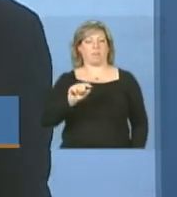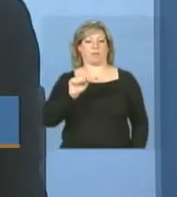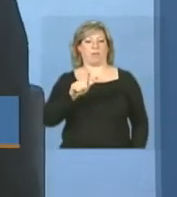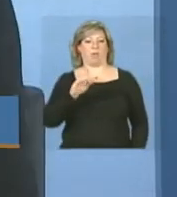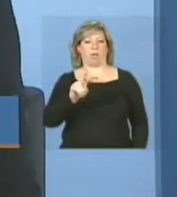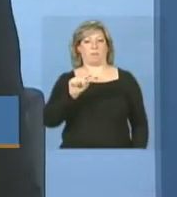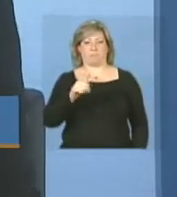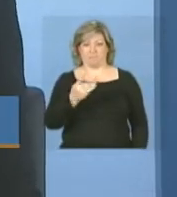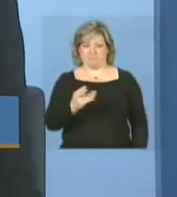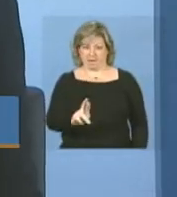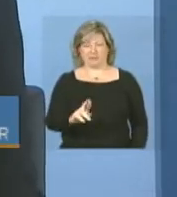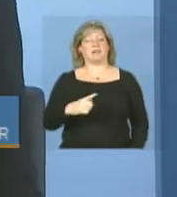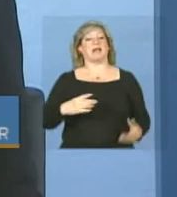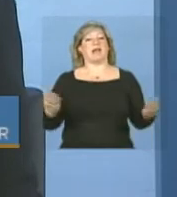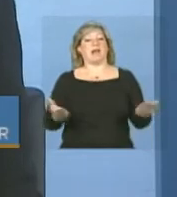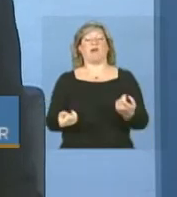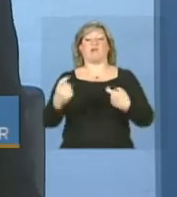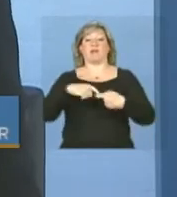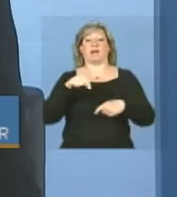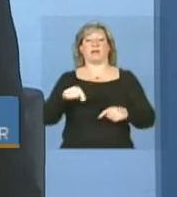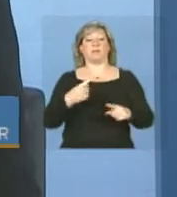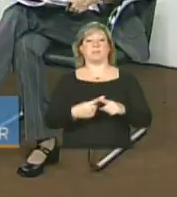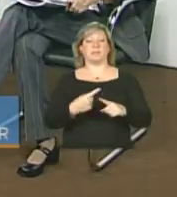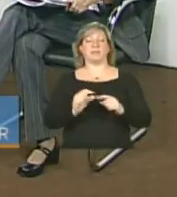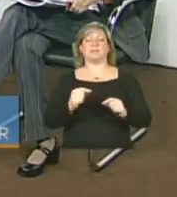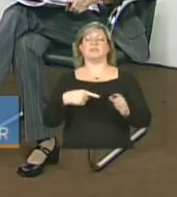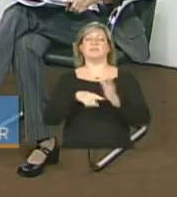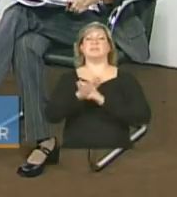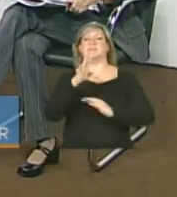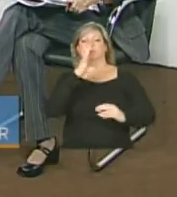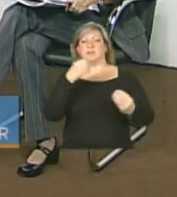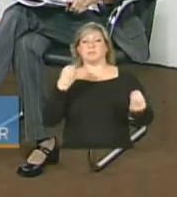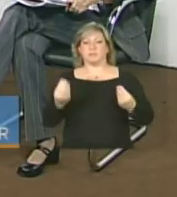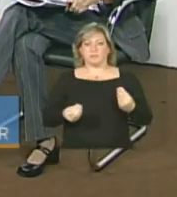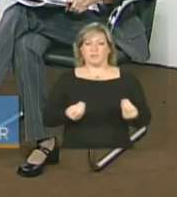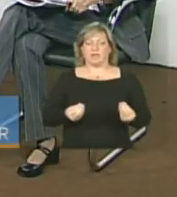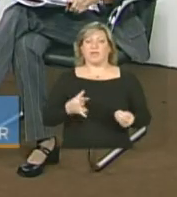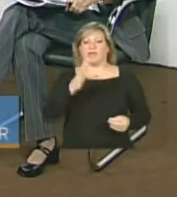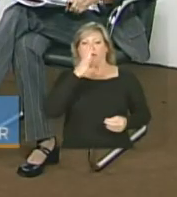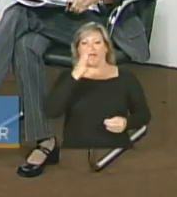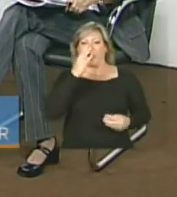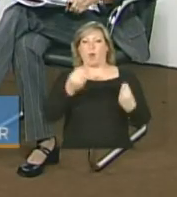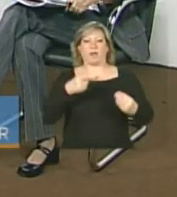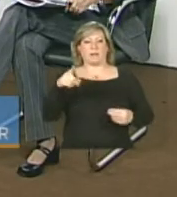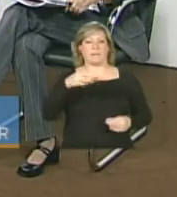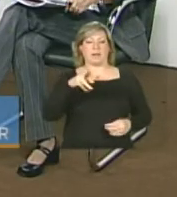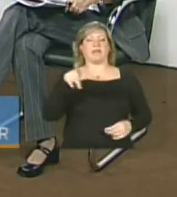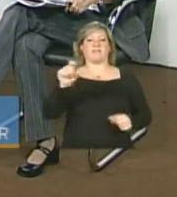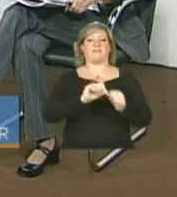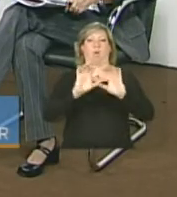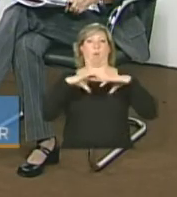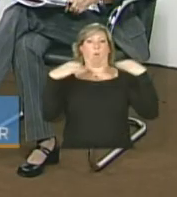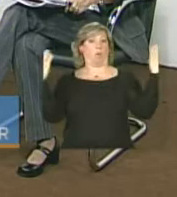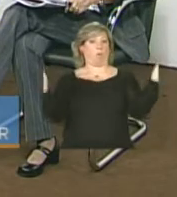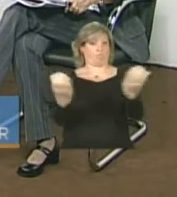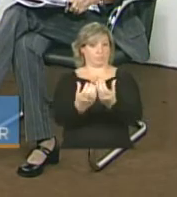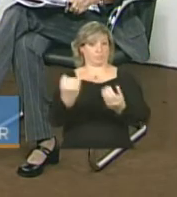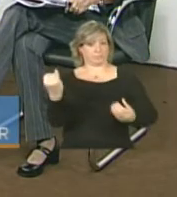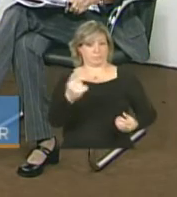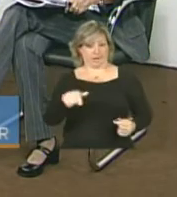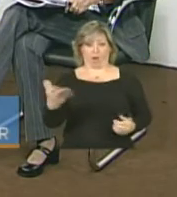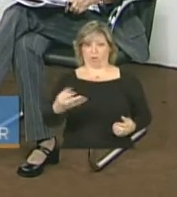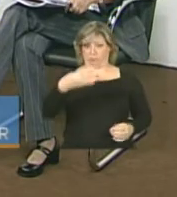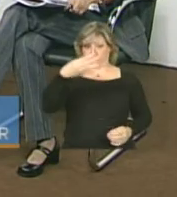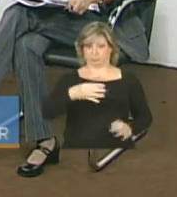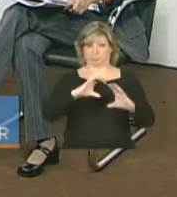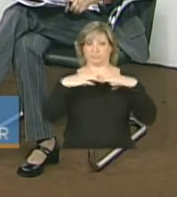tele@mds.gov.br. Vamos voltar aqui, porque eu realmente... É muito interessante, Maria Emília, quando você faz uma conferência desse tamanho, e essa 4ª,